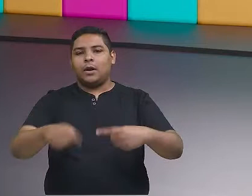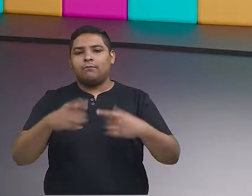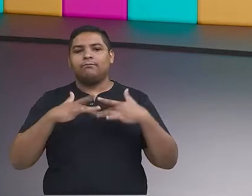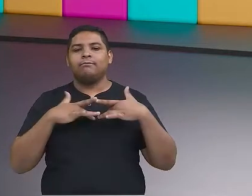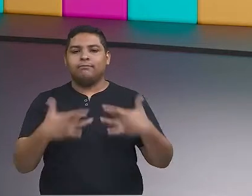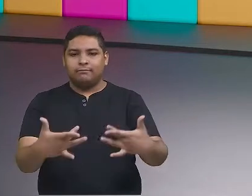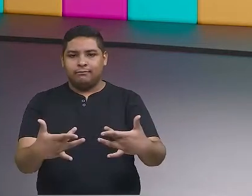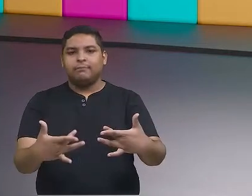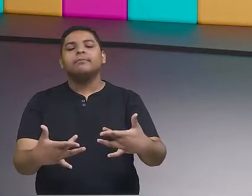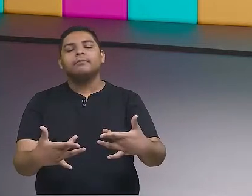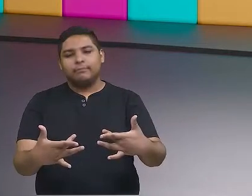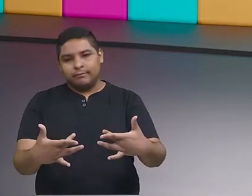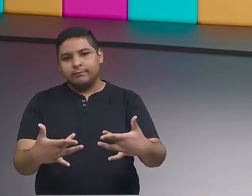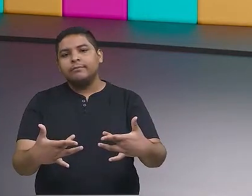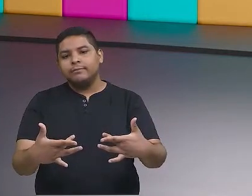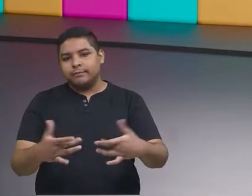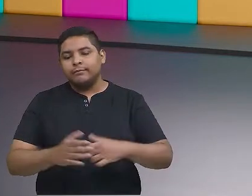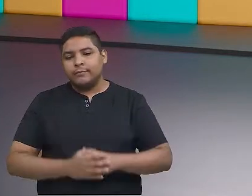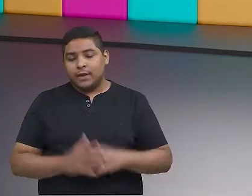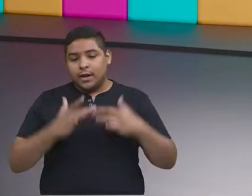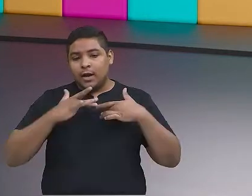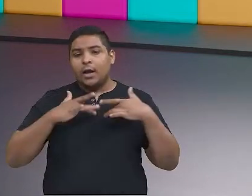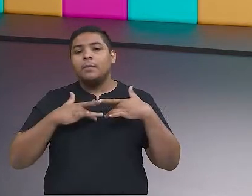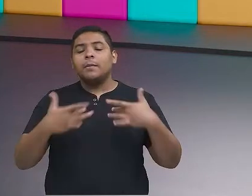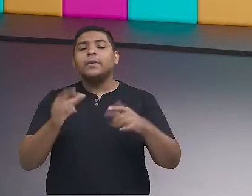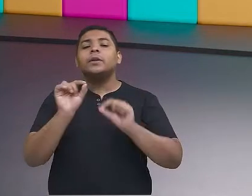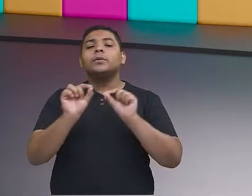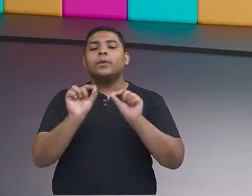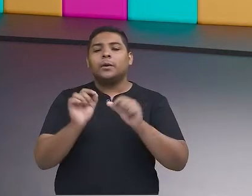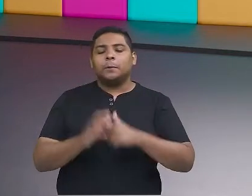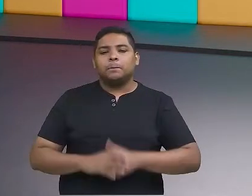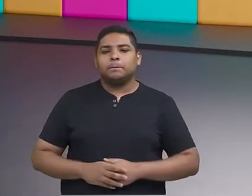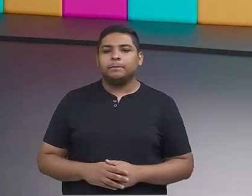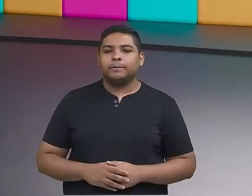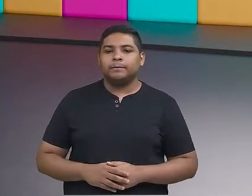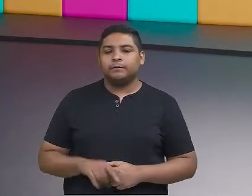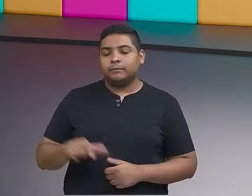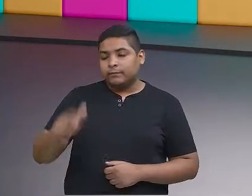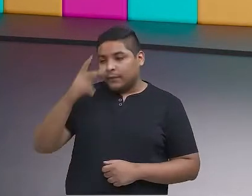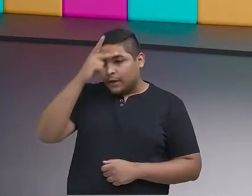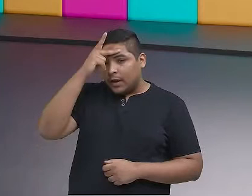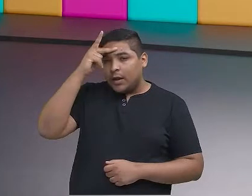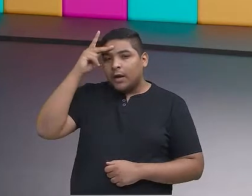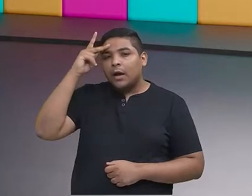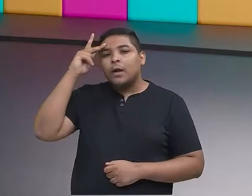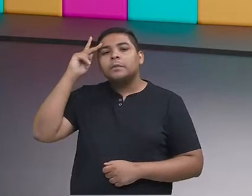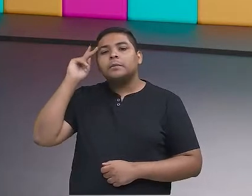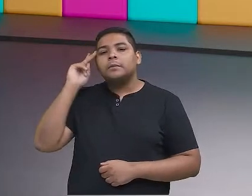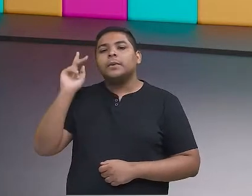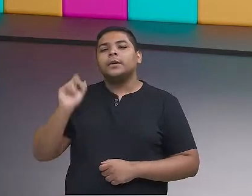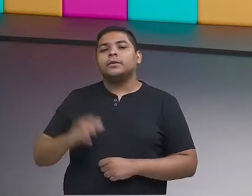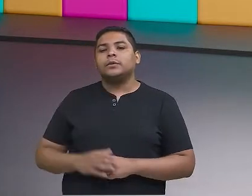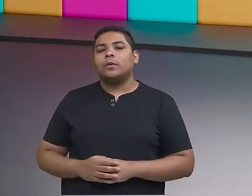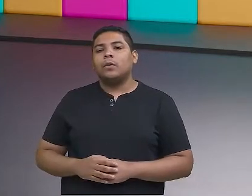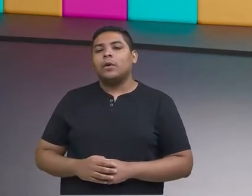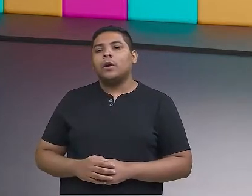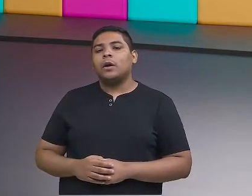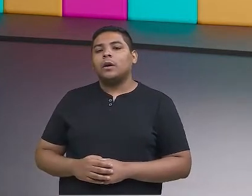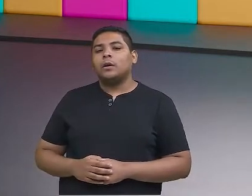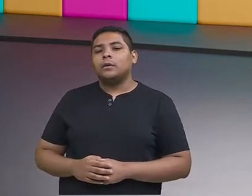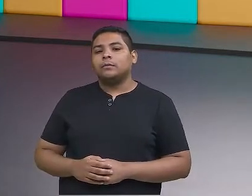amabilidade. Por quê? Porque a amabilidade, o indivíduo, ele está sempre disposto